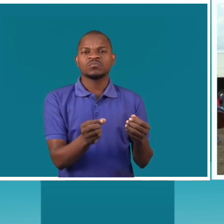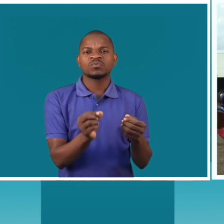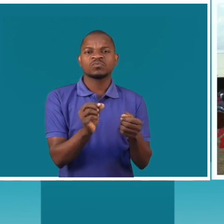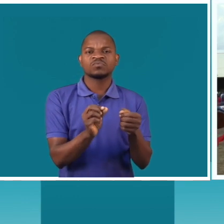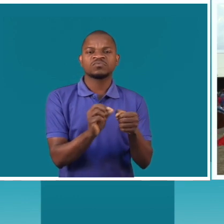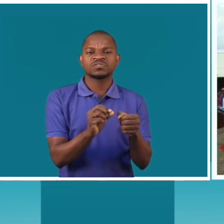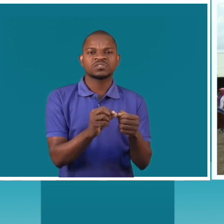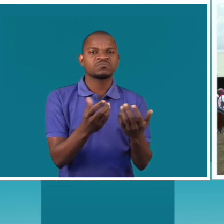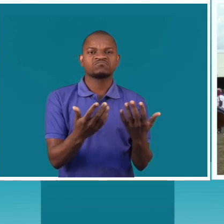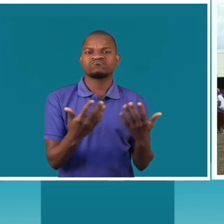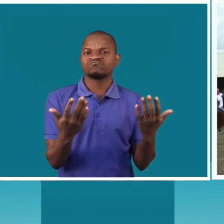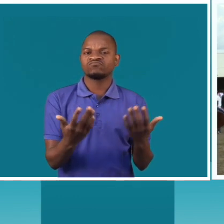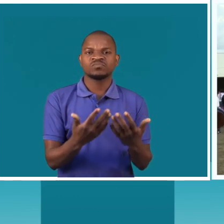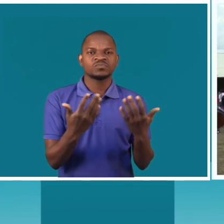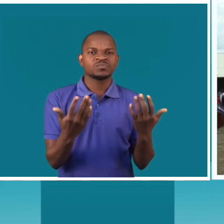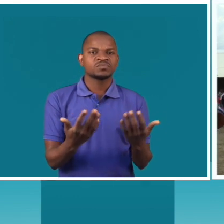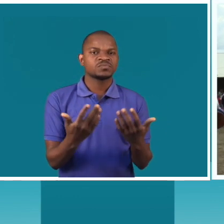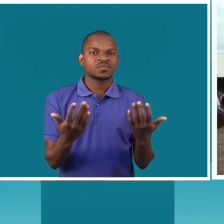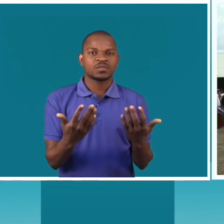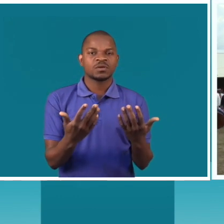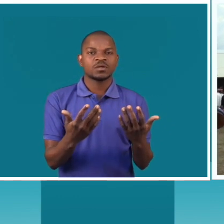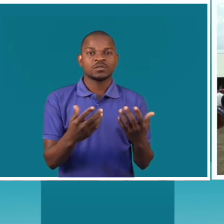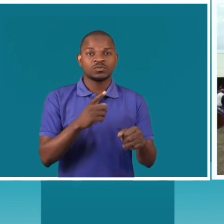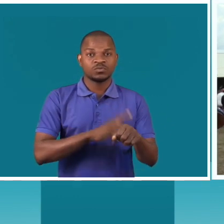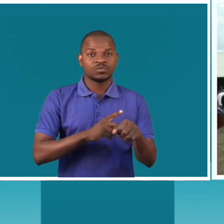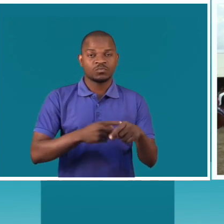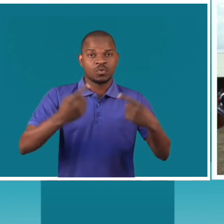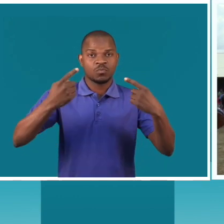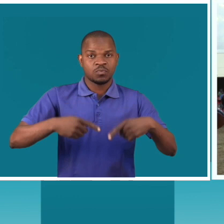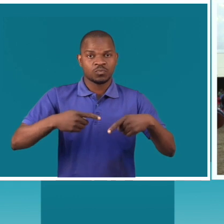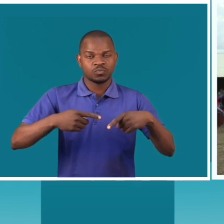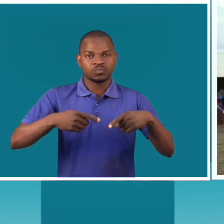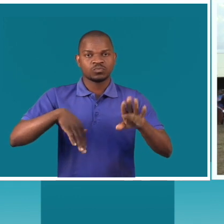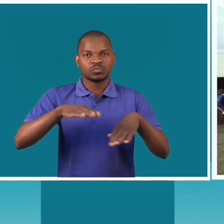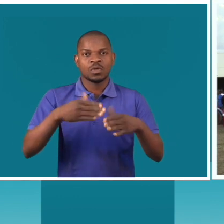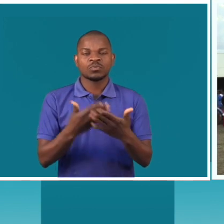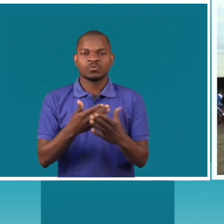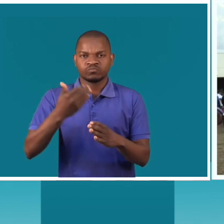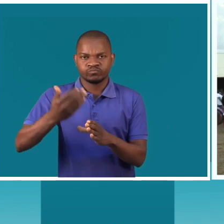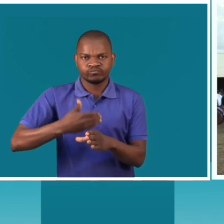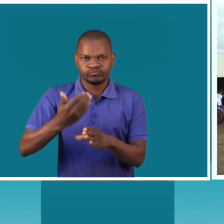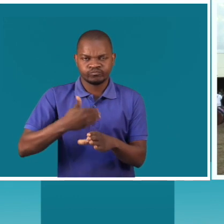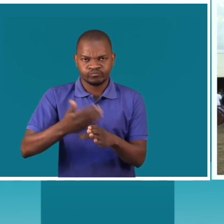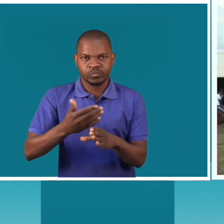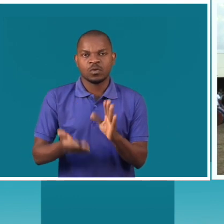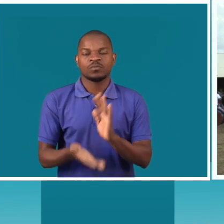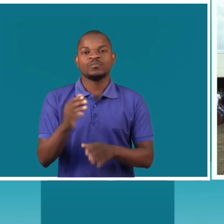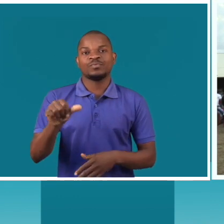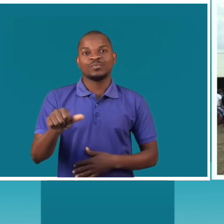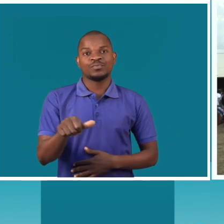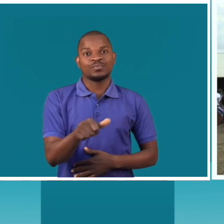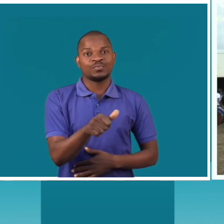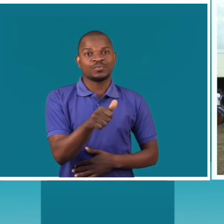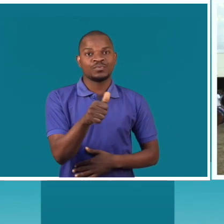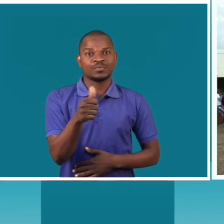mecanismos depois que vão sendo estabelecidos ao longo do campeonato, não é? Porque é a